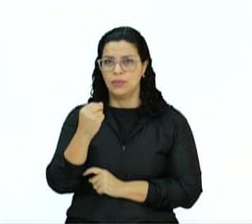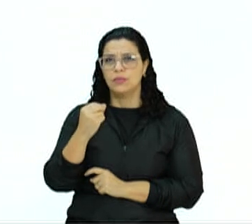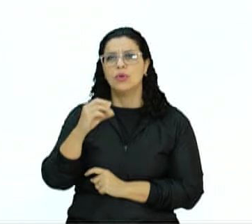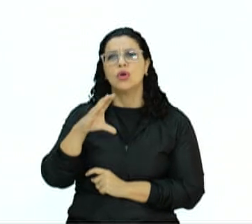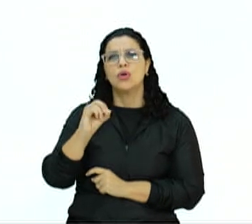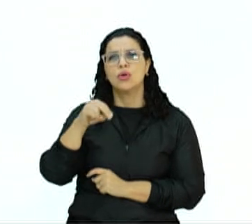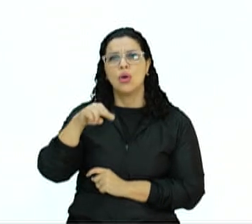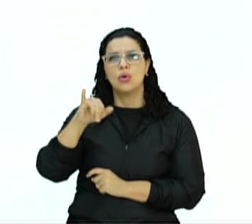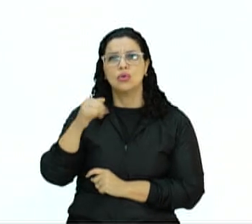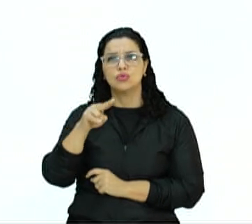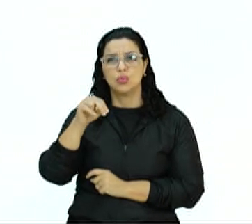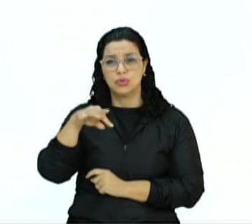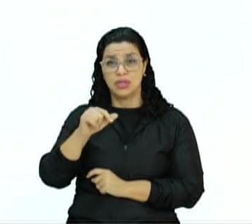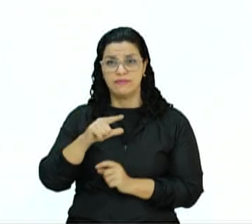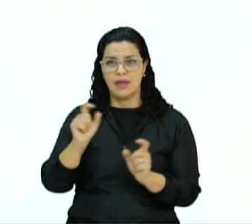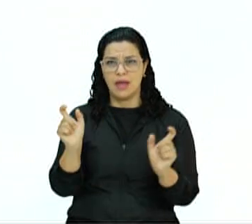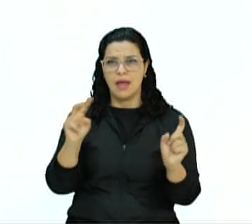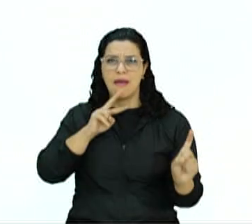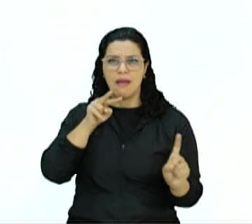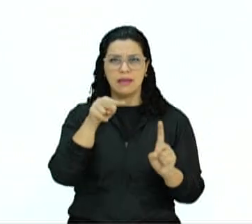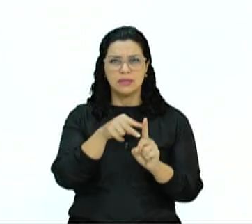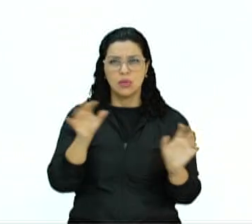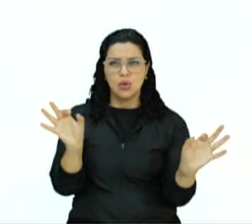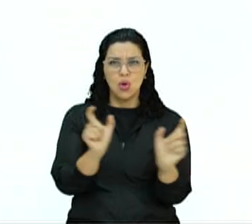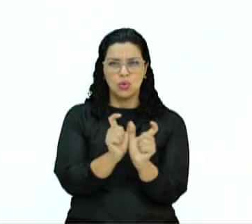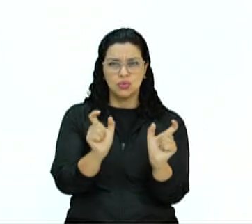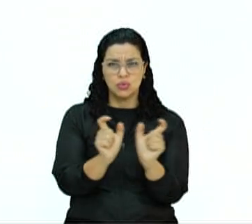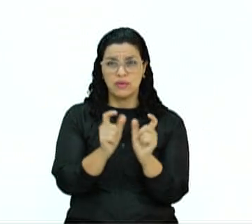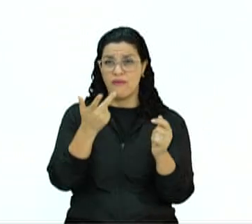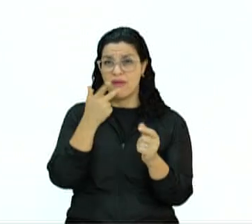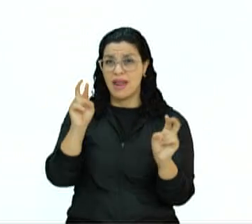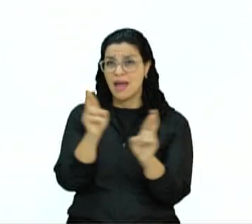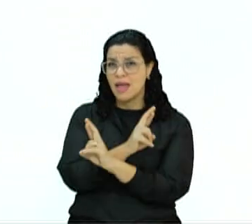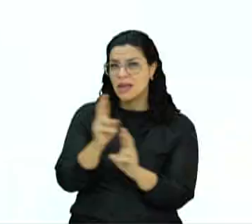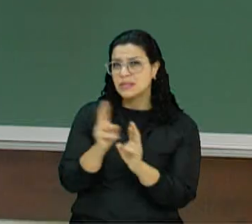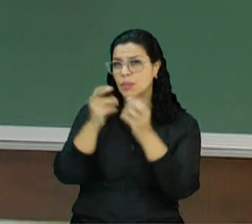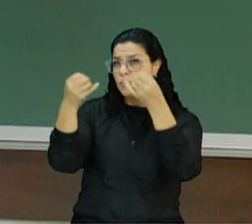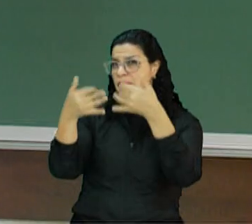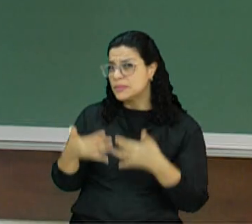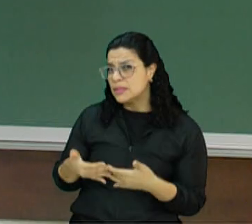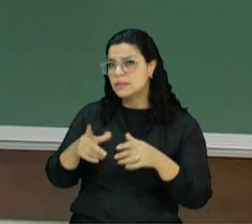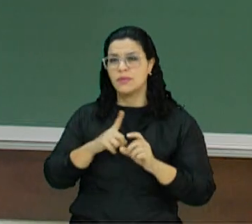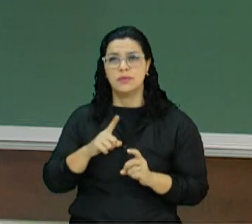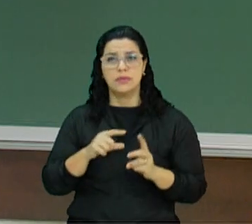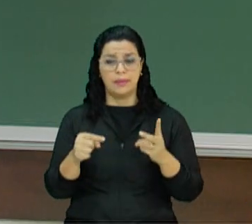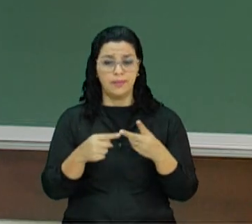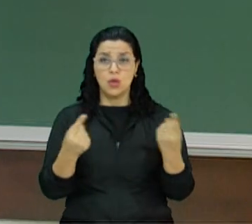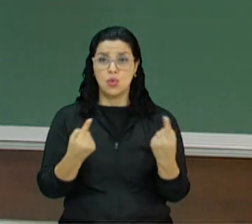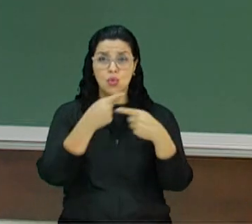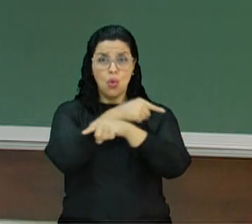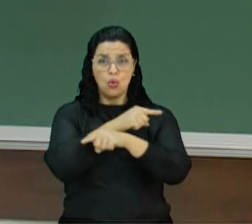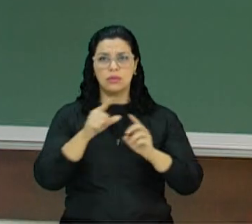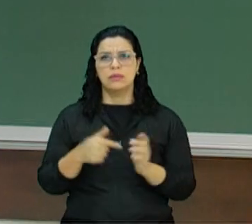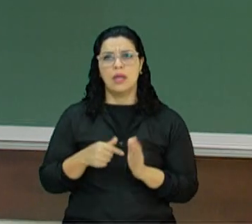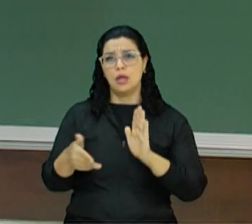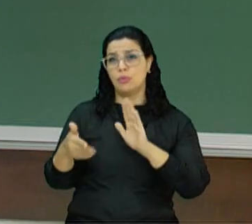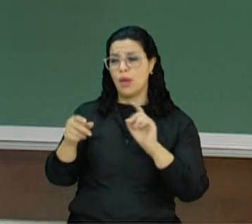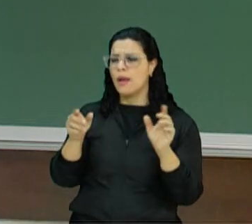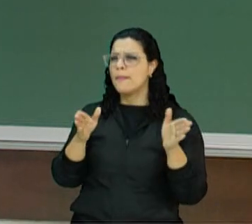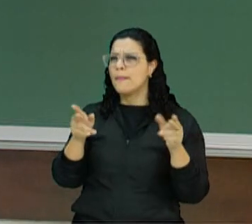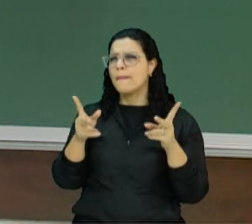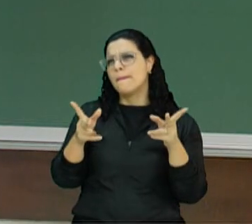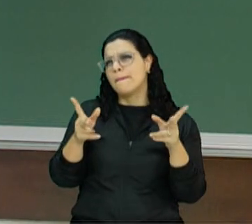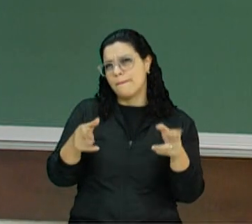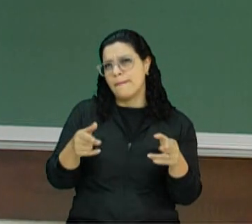que, ela estabelece uma relação do quê, pessoal? Uma relação de explicação, oposição,